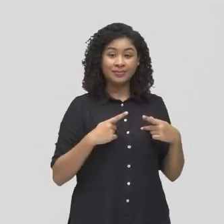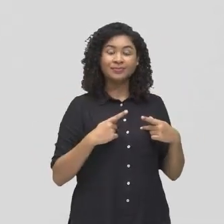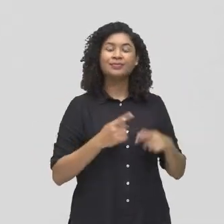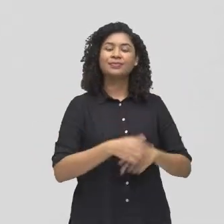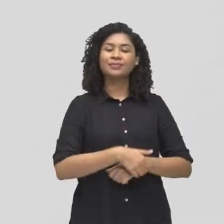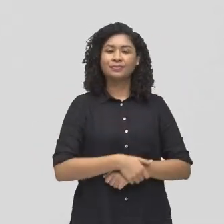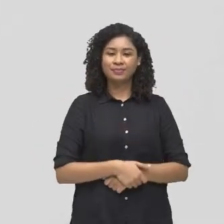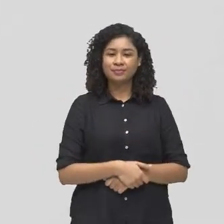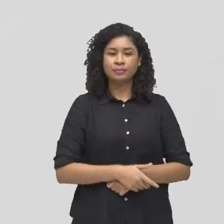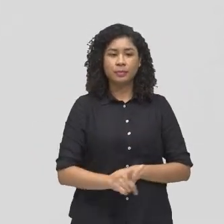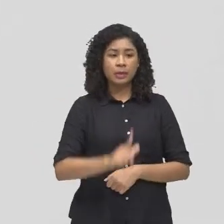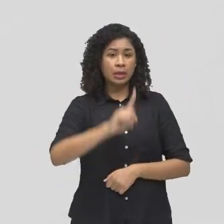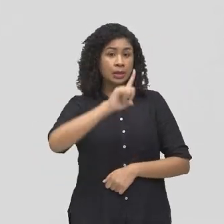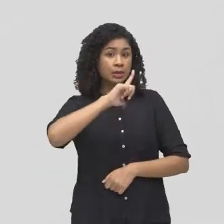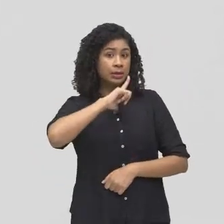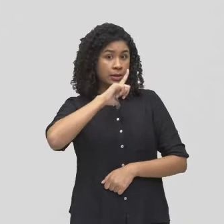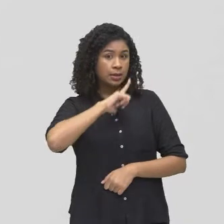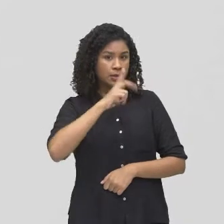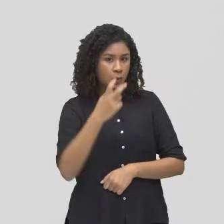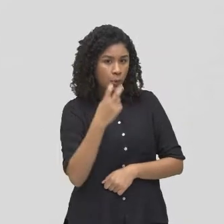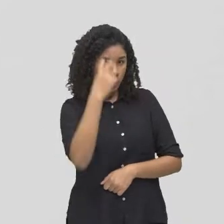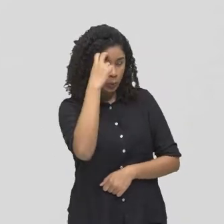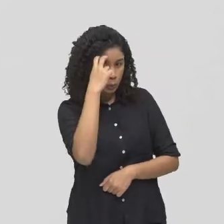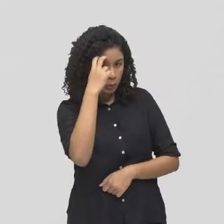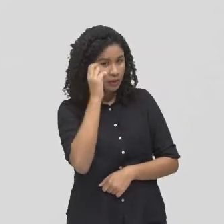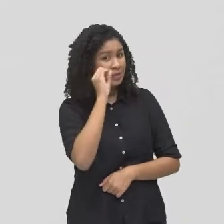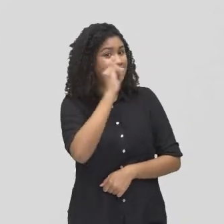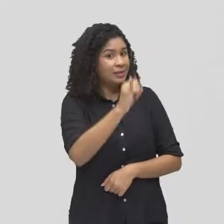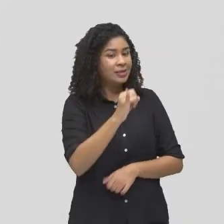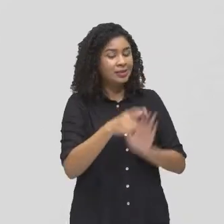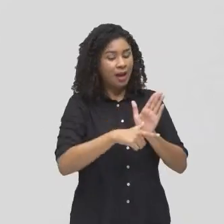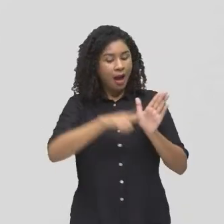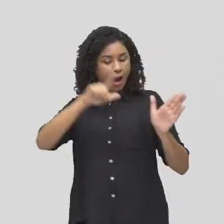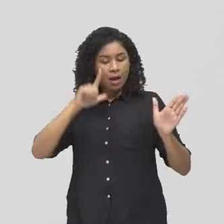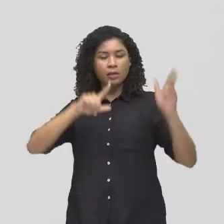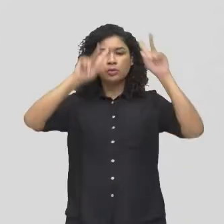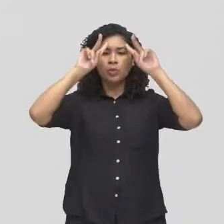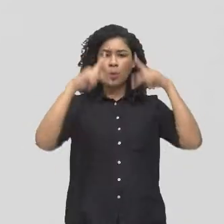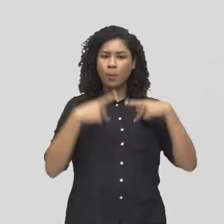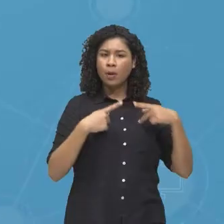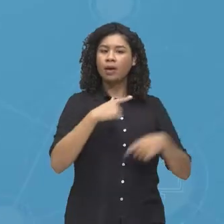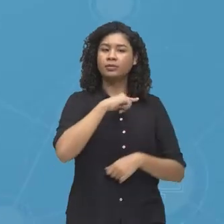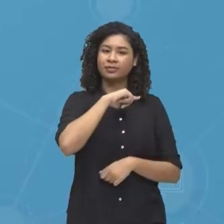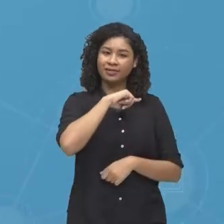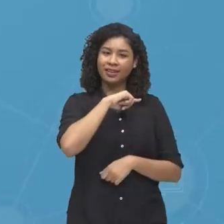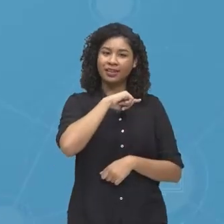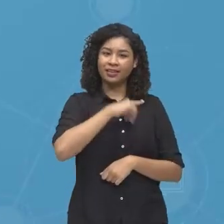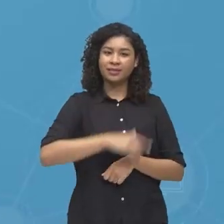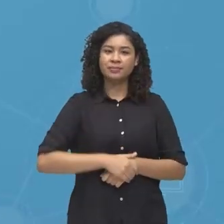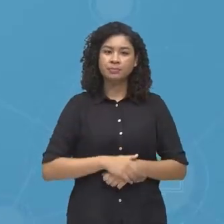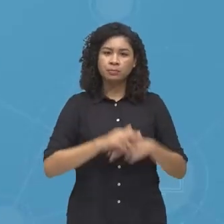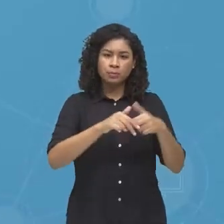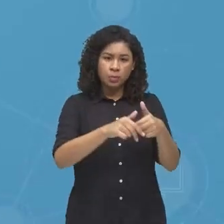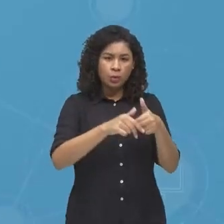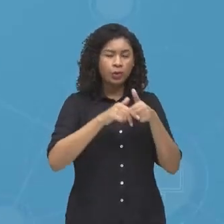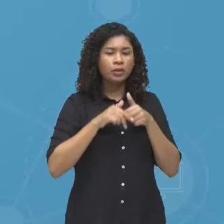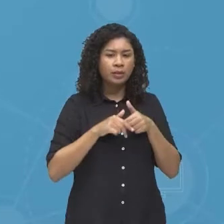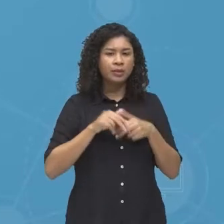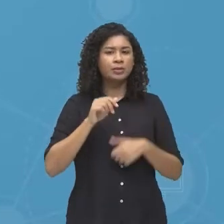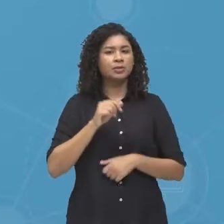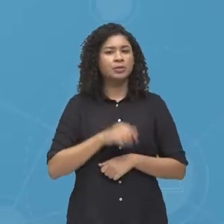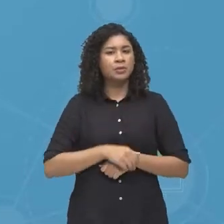existe porque nós existimos. A cultura da verdade, ela vai ser uma demanda conforme